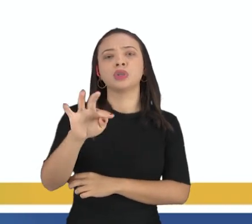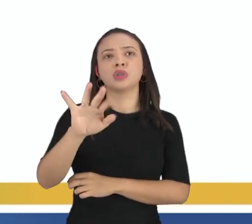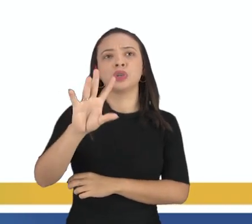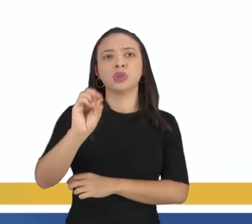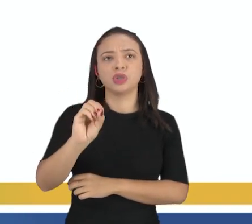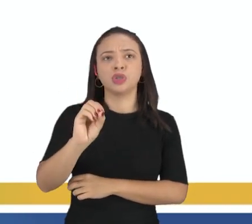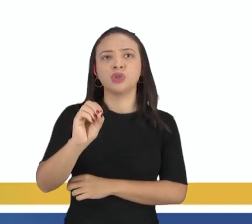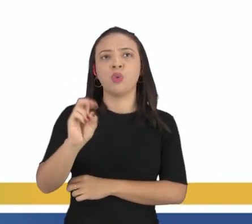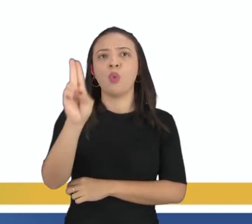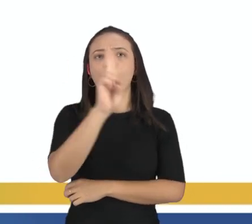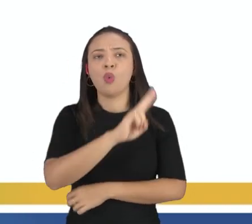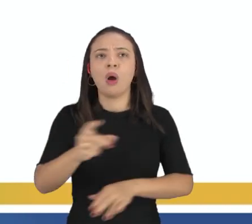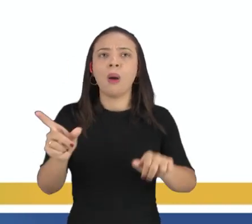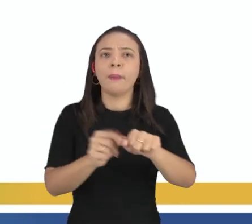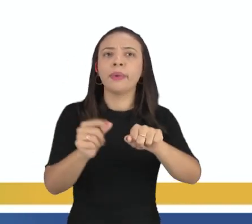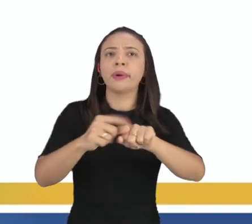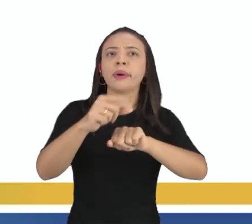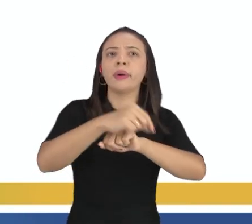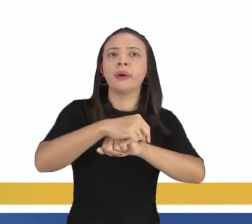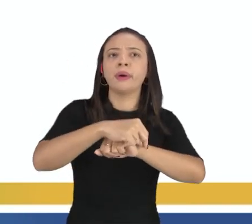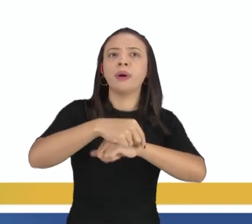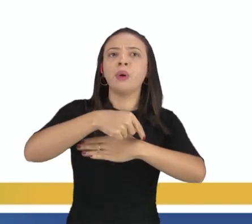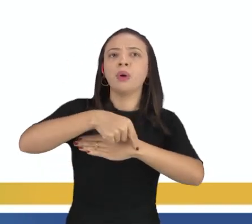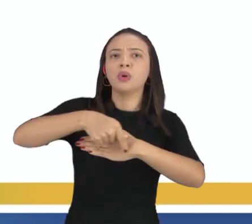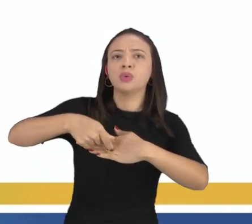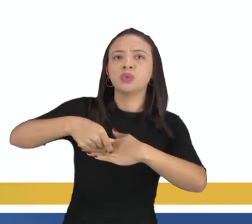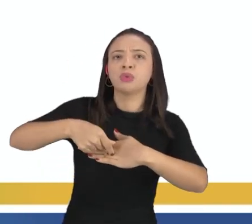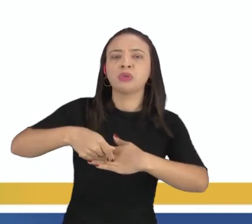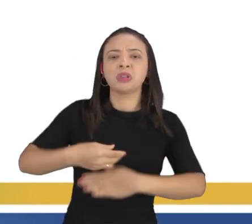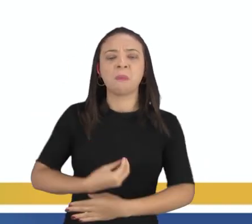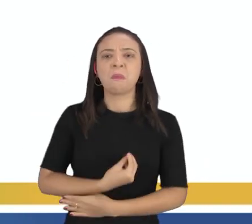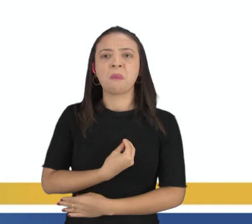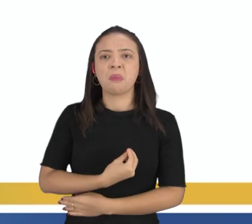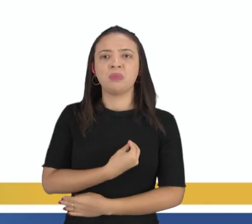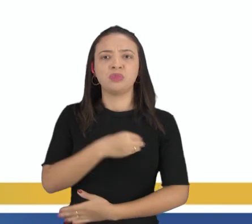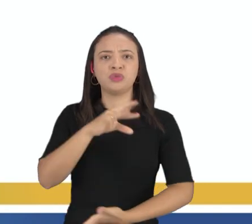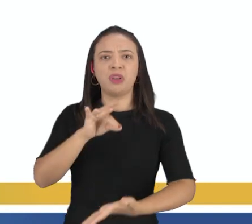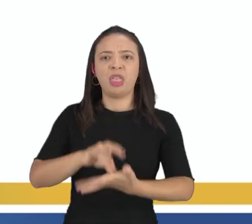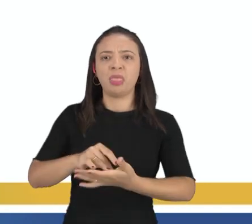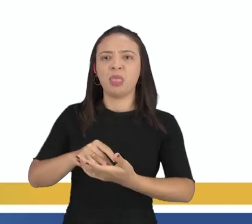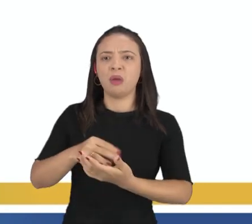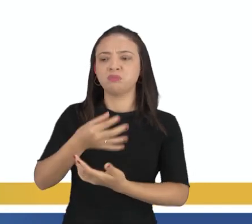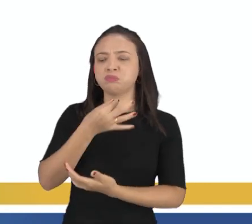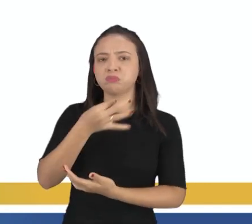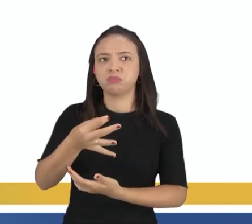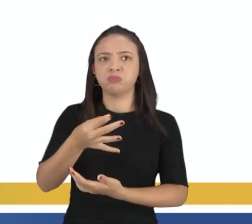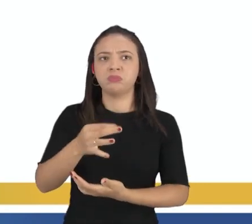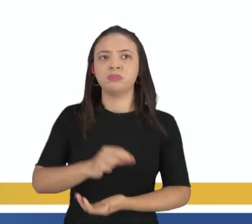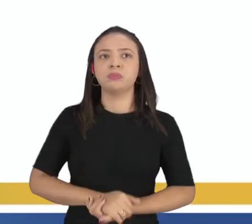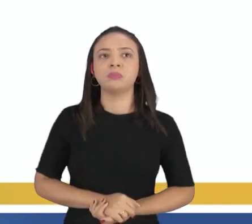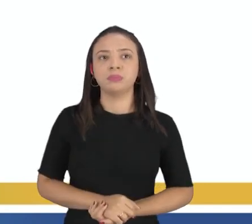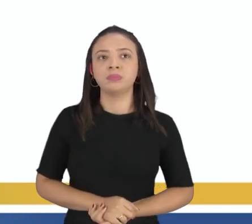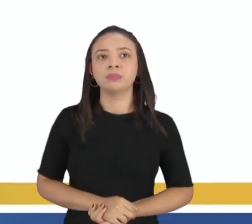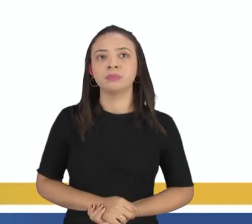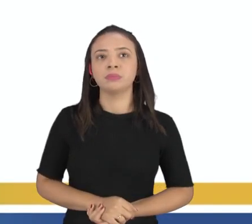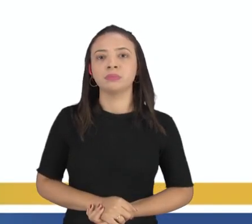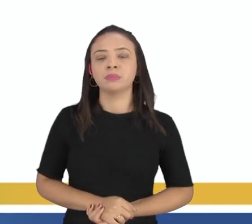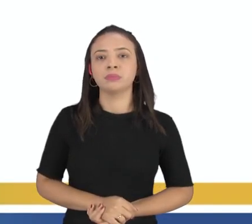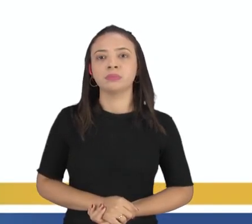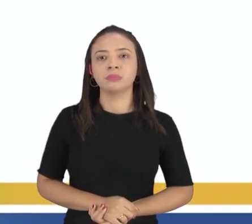ou reflete sobre temas atuais, o que não é característica. O autor não se posiciona,